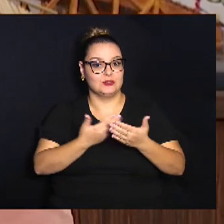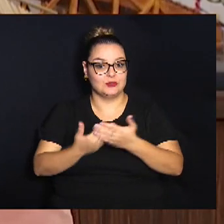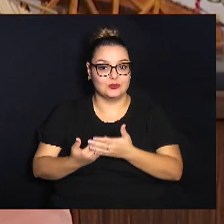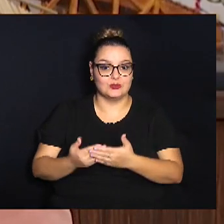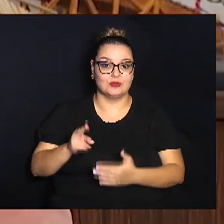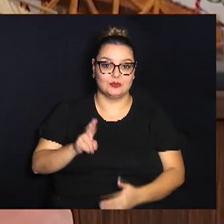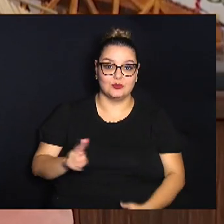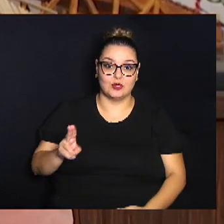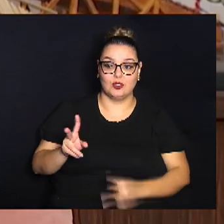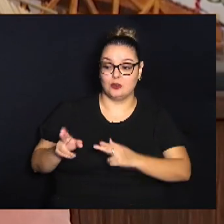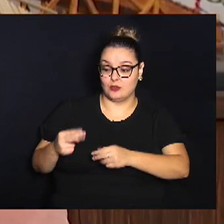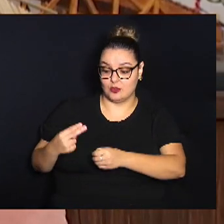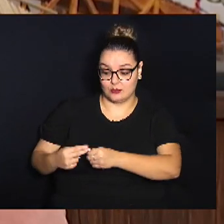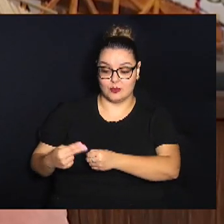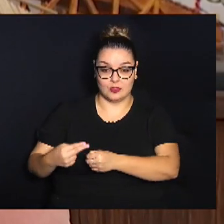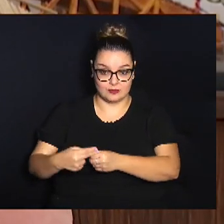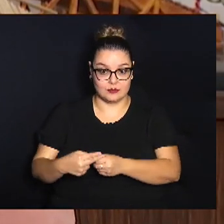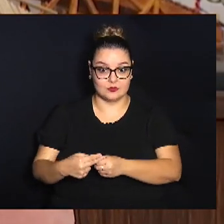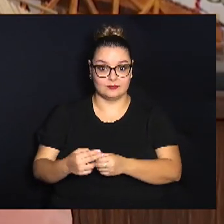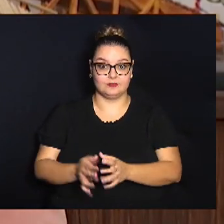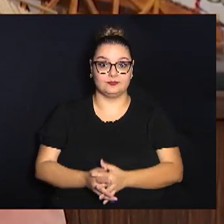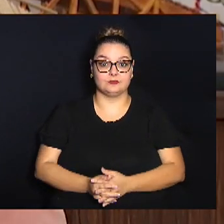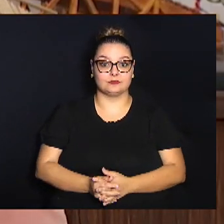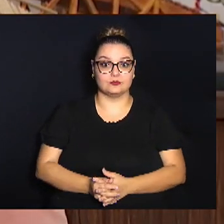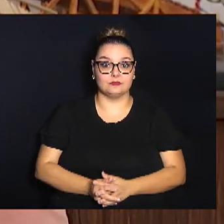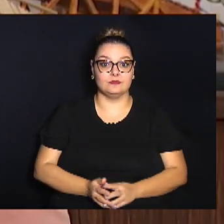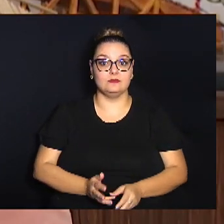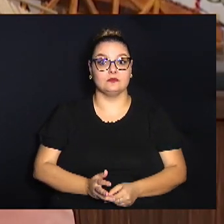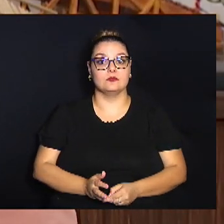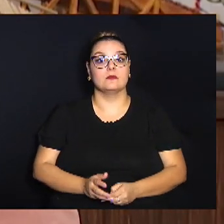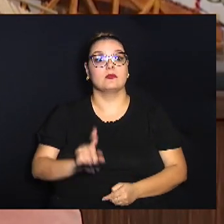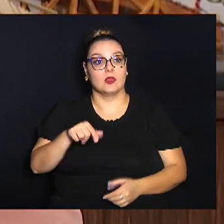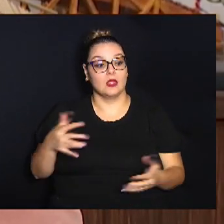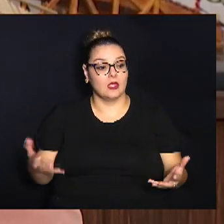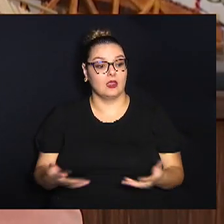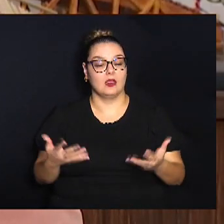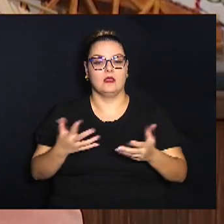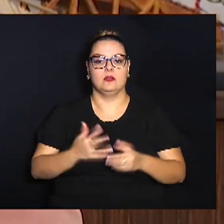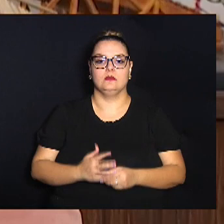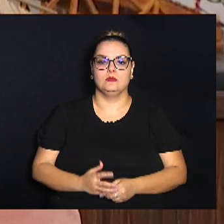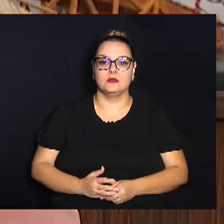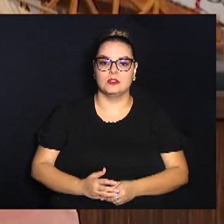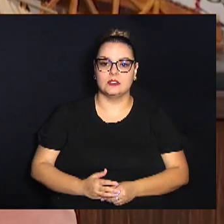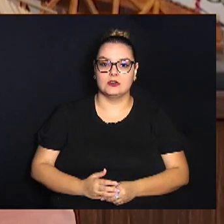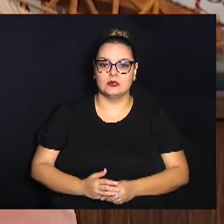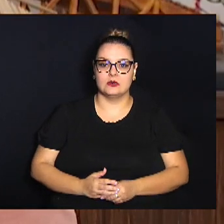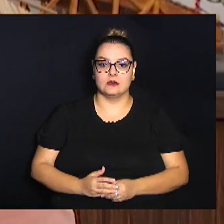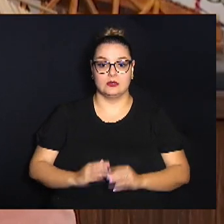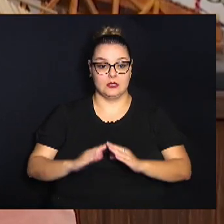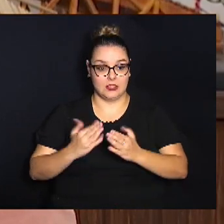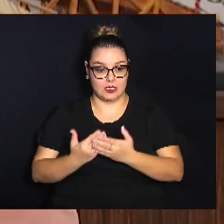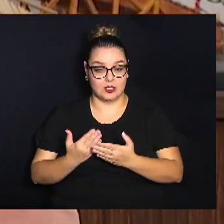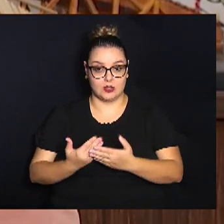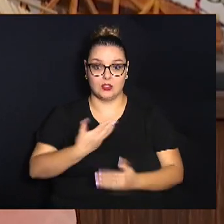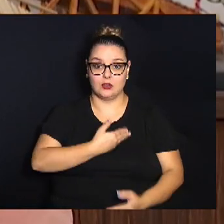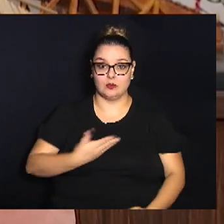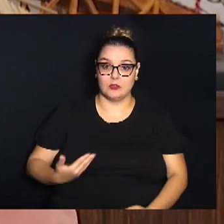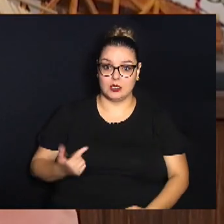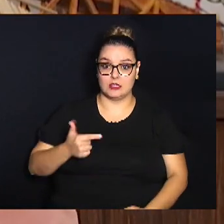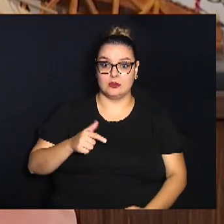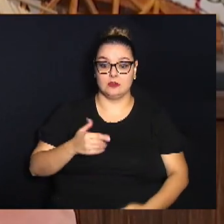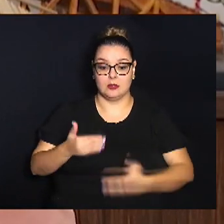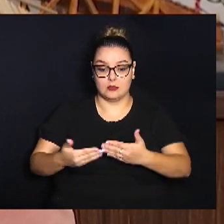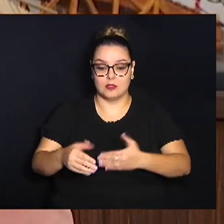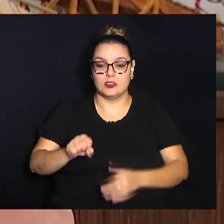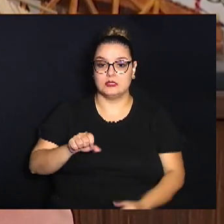universidade como Unicamp, é uma coisa extremamente motivadora. E as escolas públicas sem processo seletivo